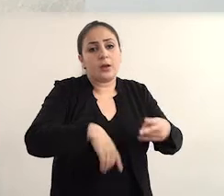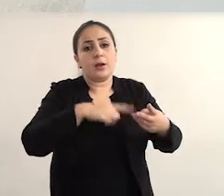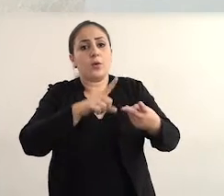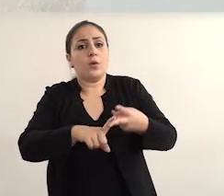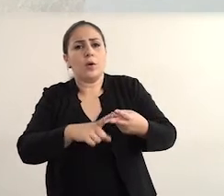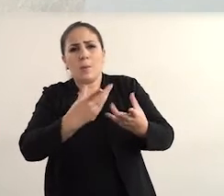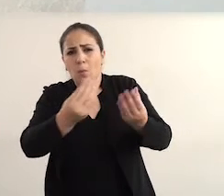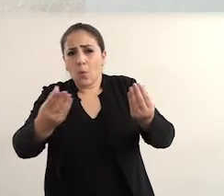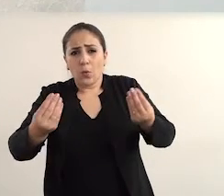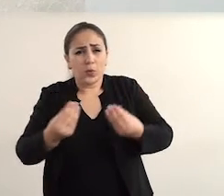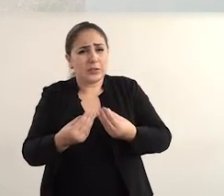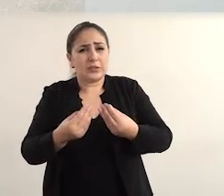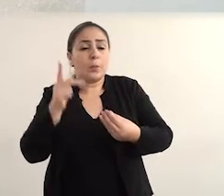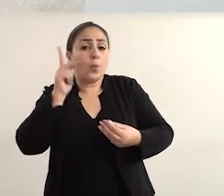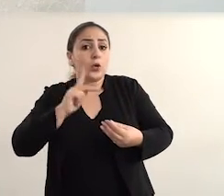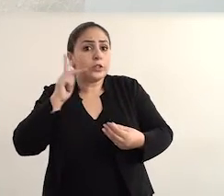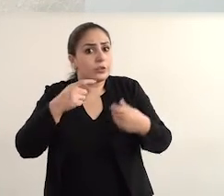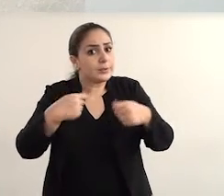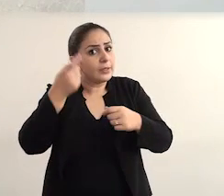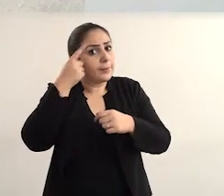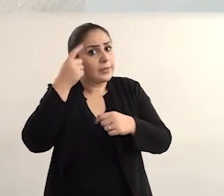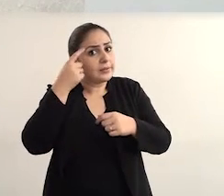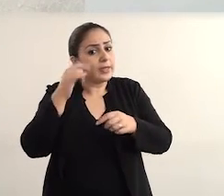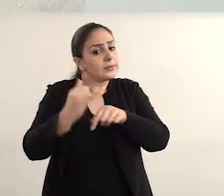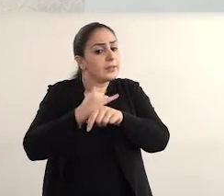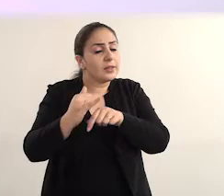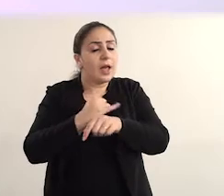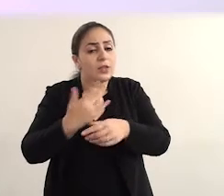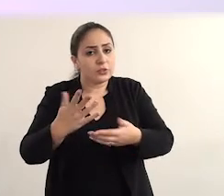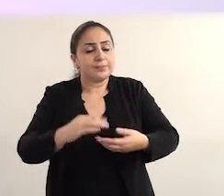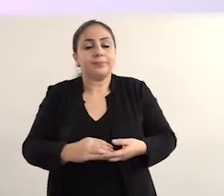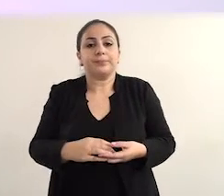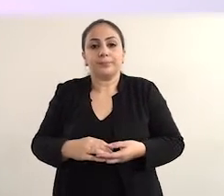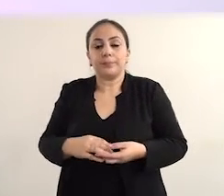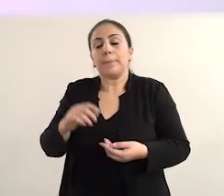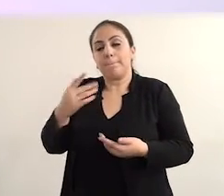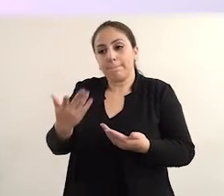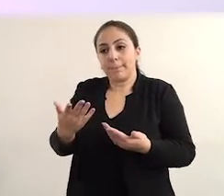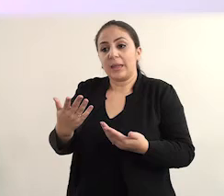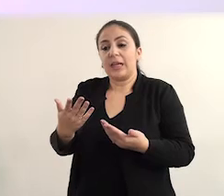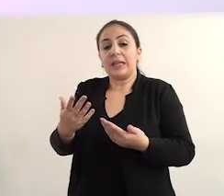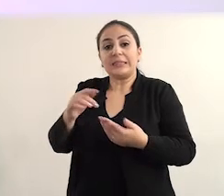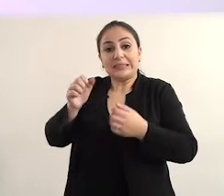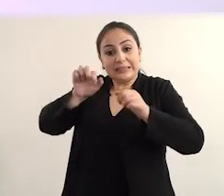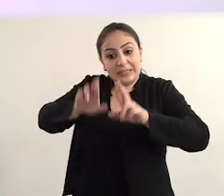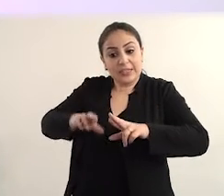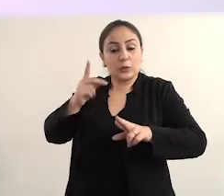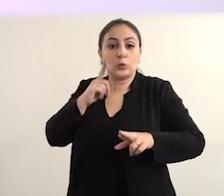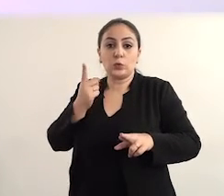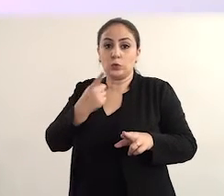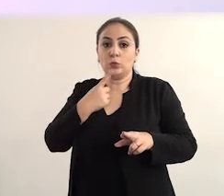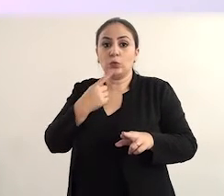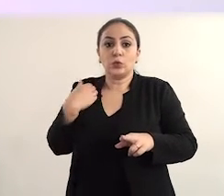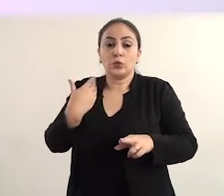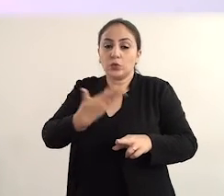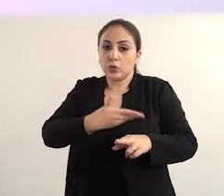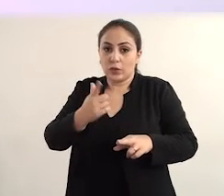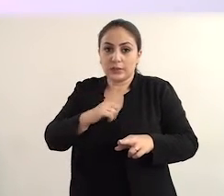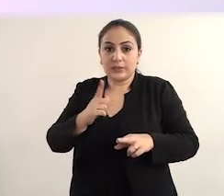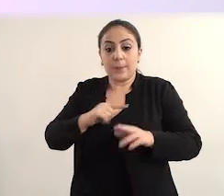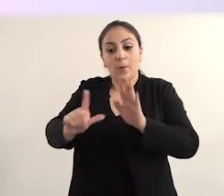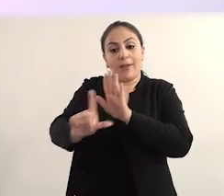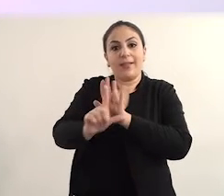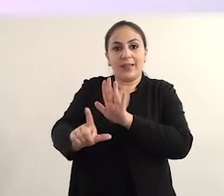educação, muitas políticas devem ser pensadas para isso. Isso. Na área dos surdos, a gente tem